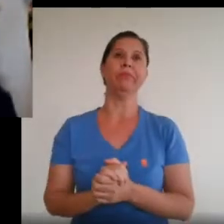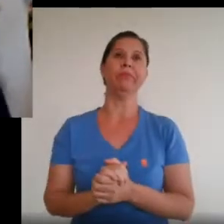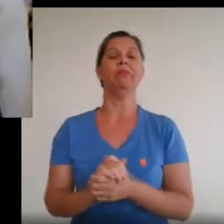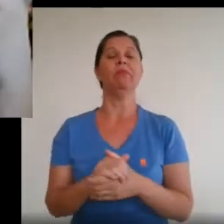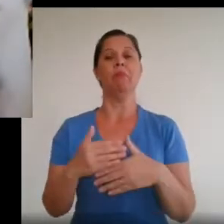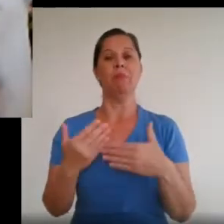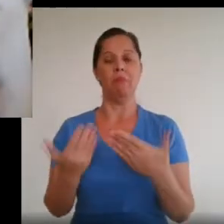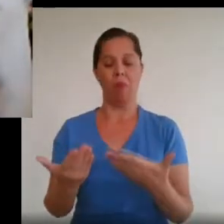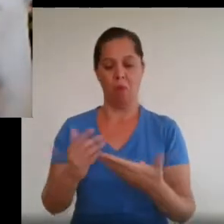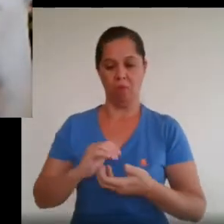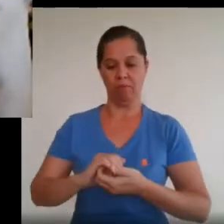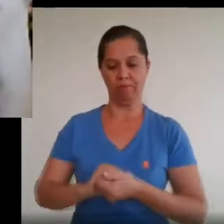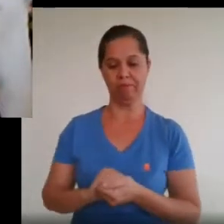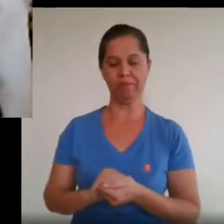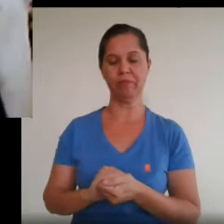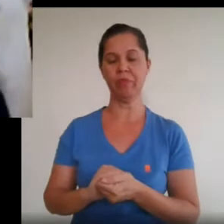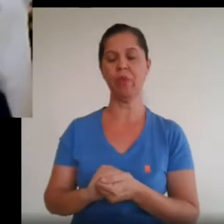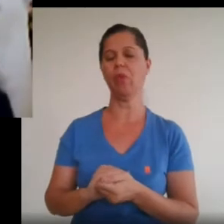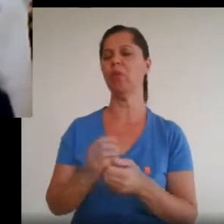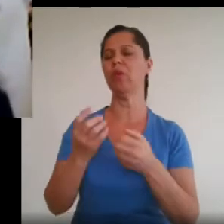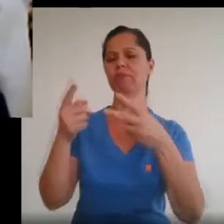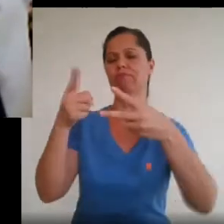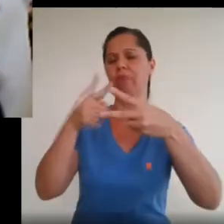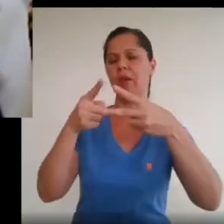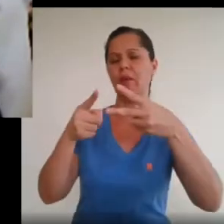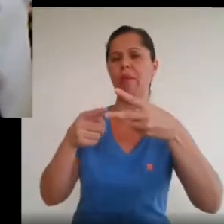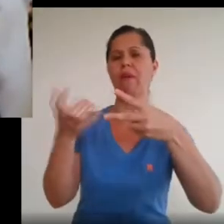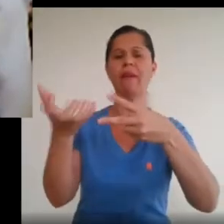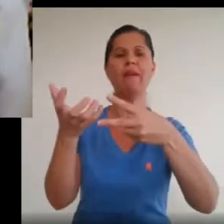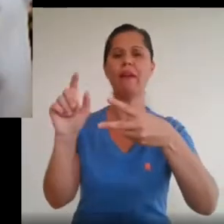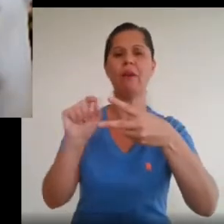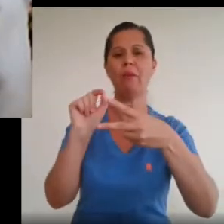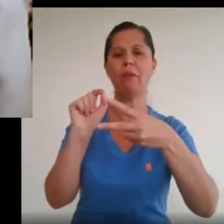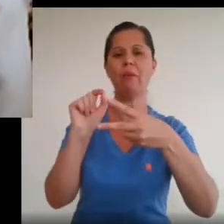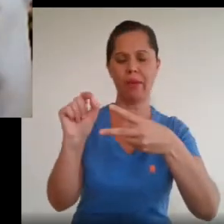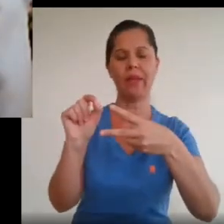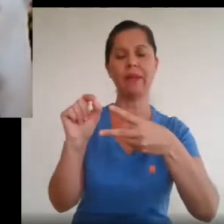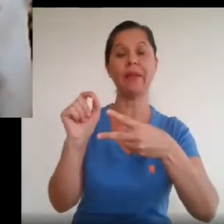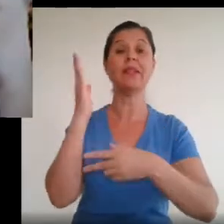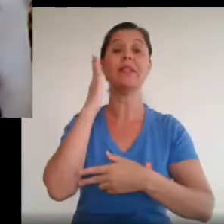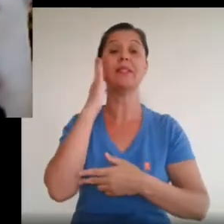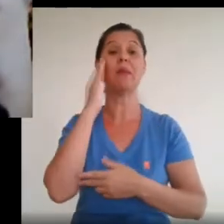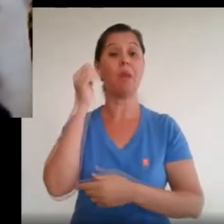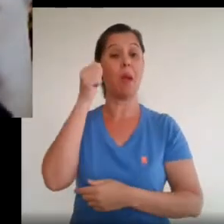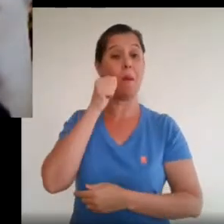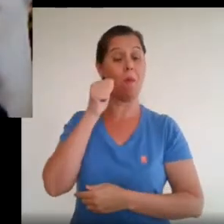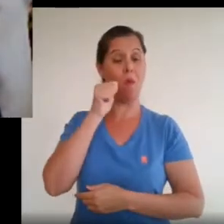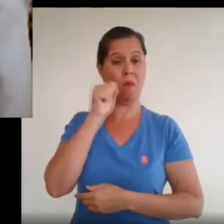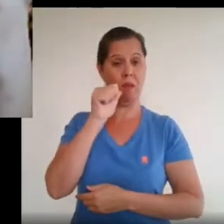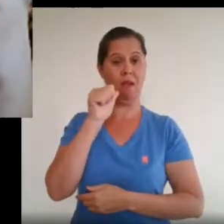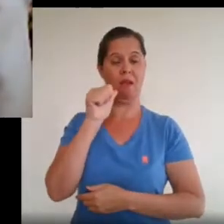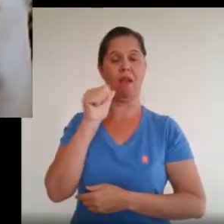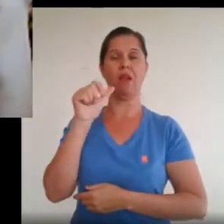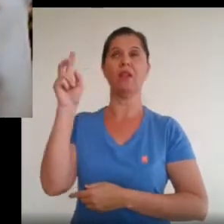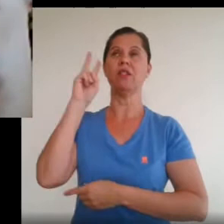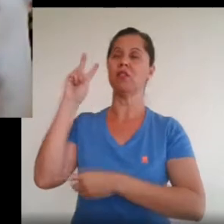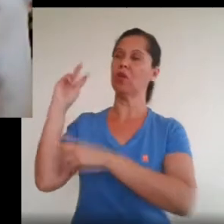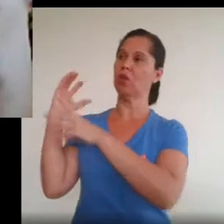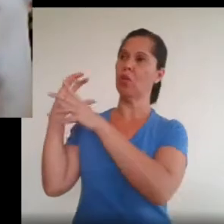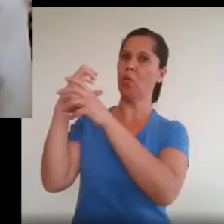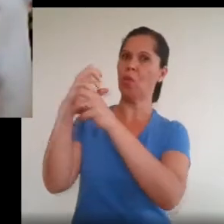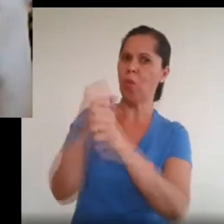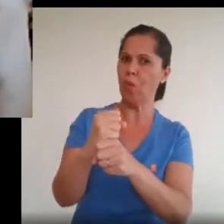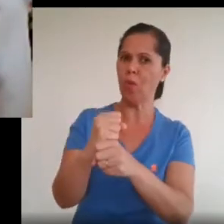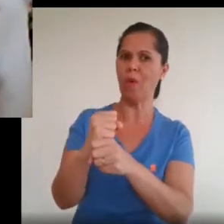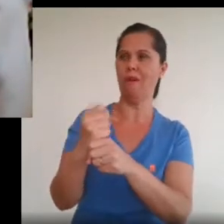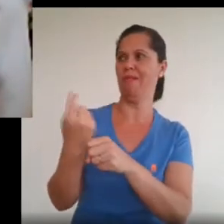Aí, então, o que a gente pretende com essa fala é abordar a situação da mulher no momento histórico, nesse